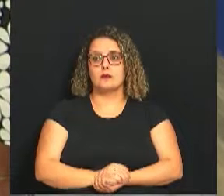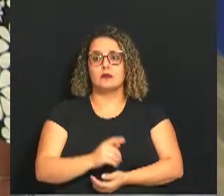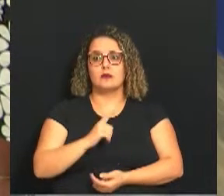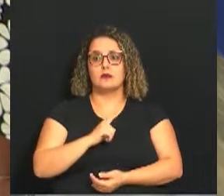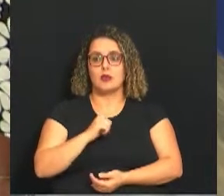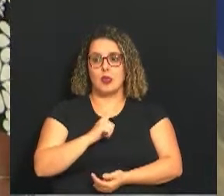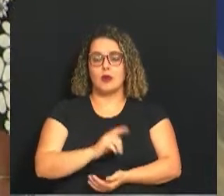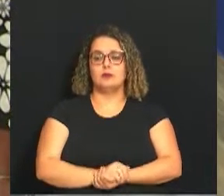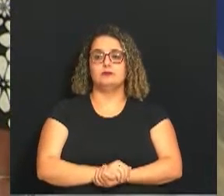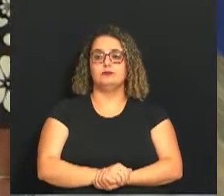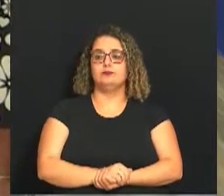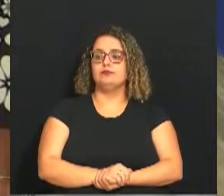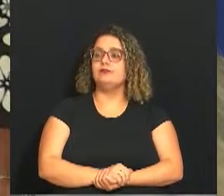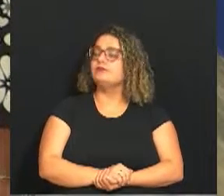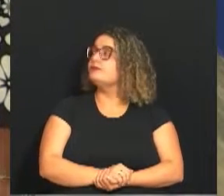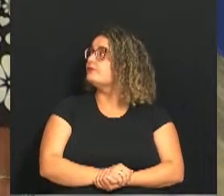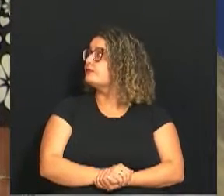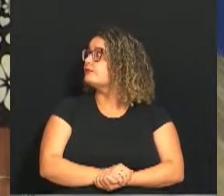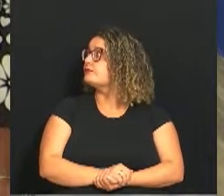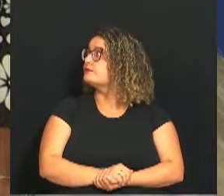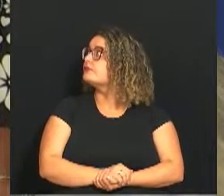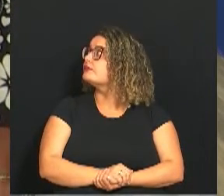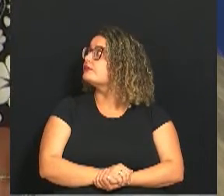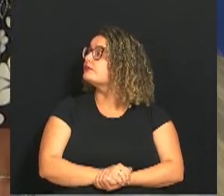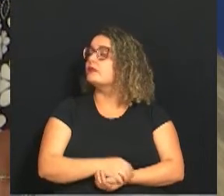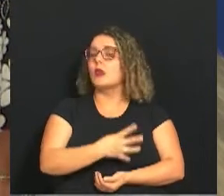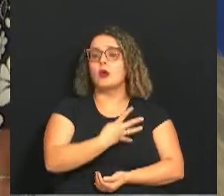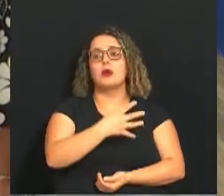total de